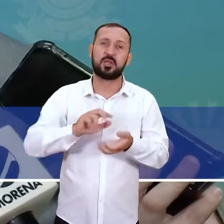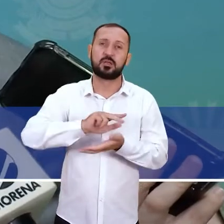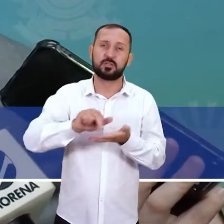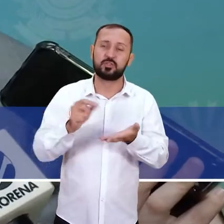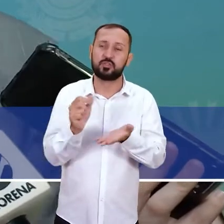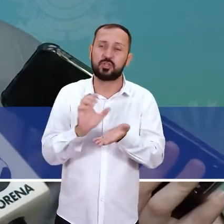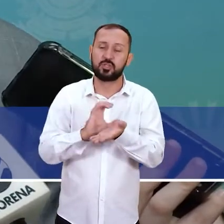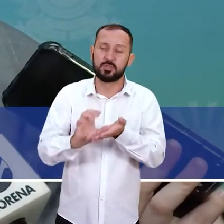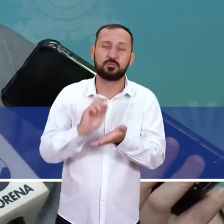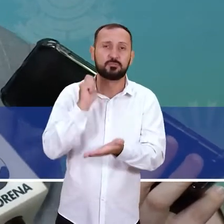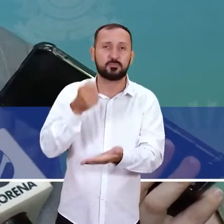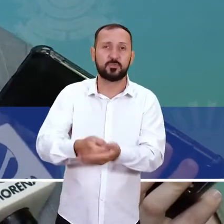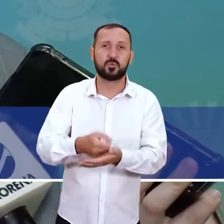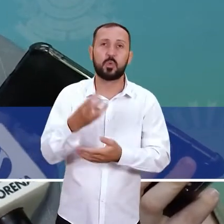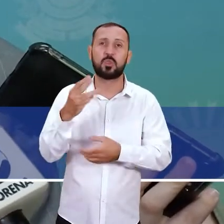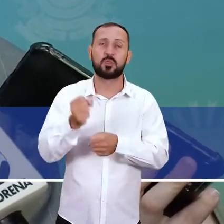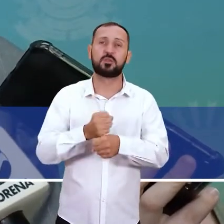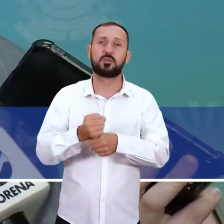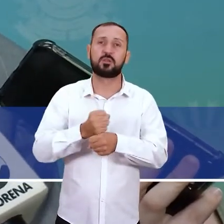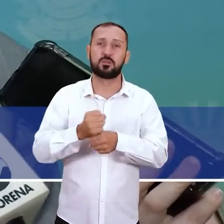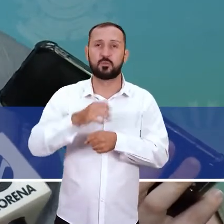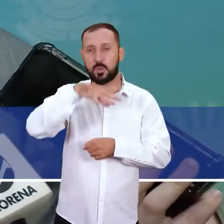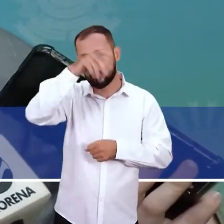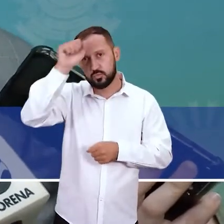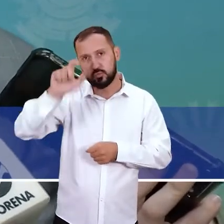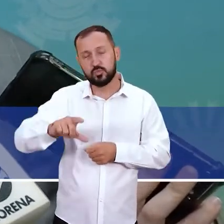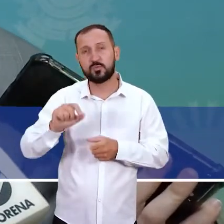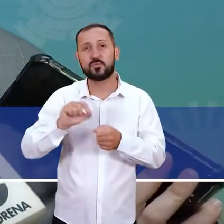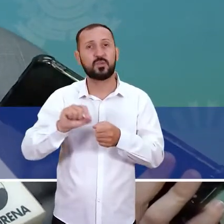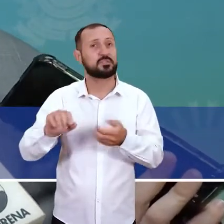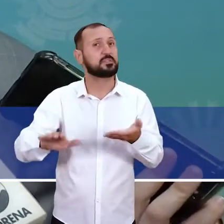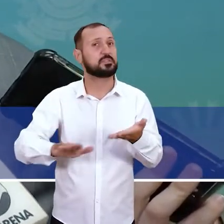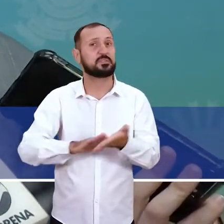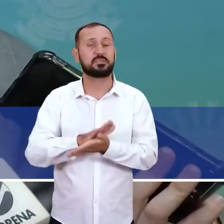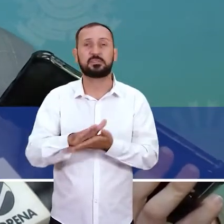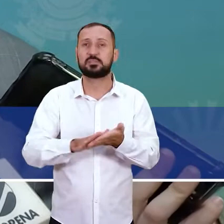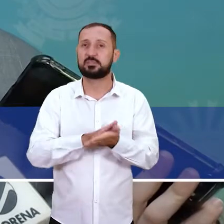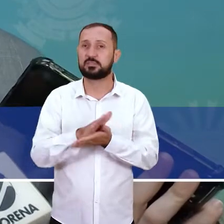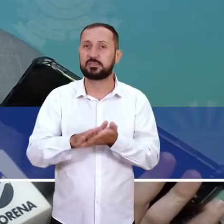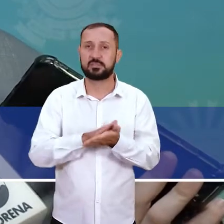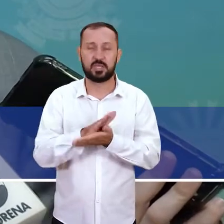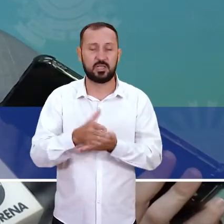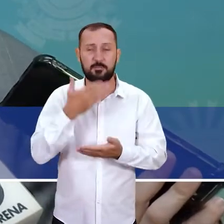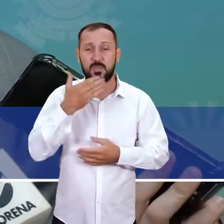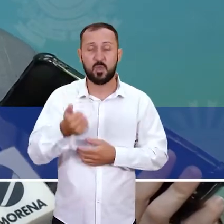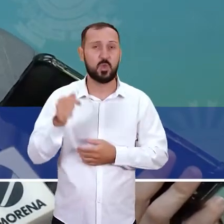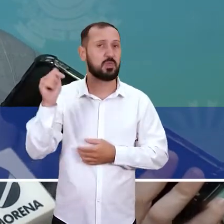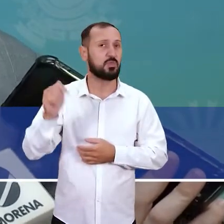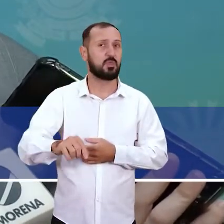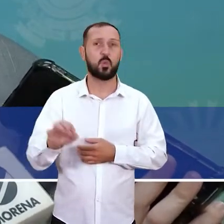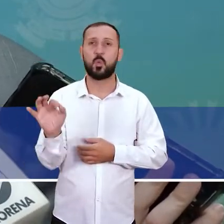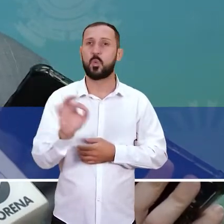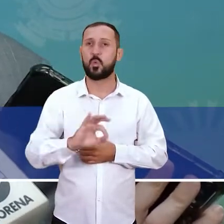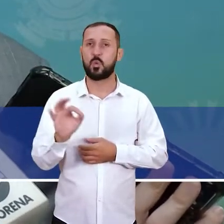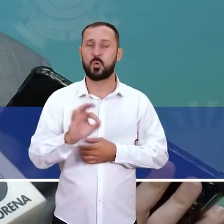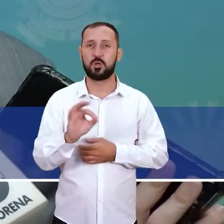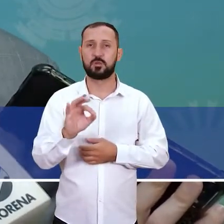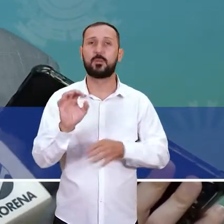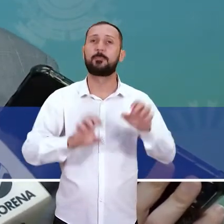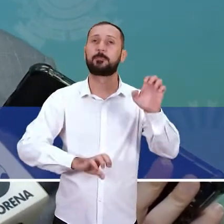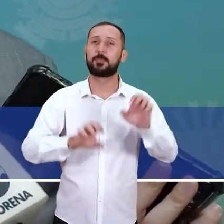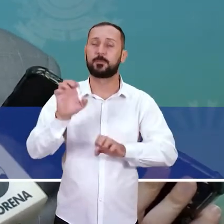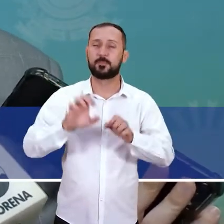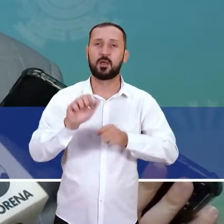ter feito vários investimentos, ficou 30 anos no Mato Grosso do Sul e praticamente não produziu nenhum investimento no nosso